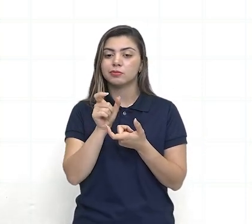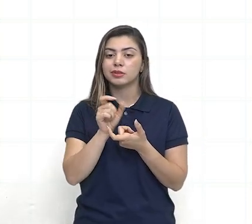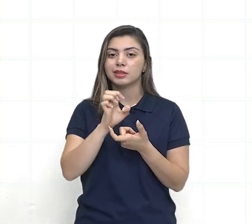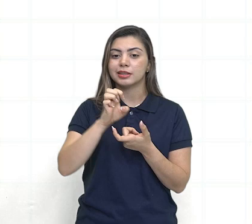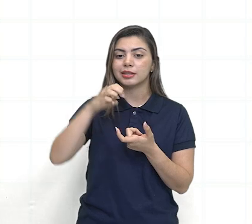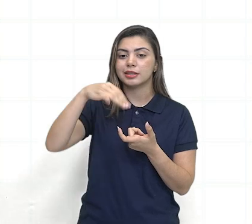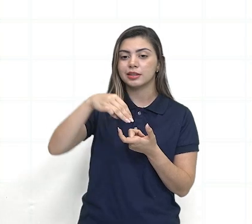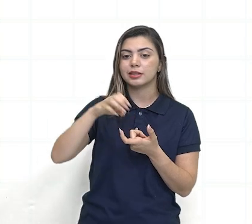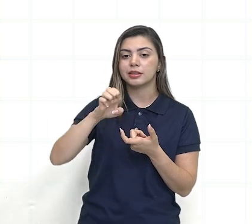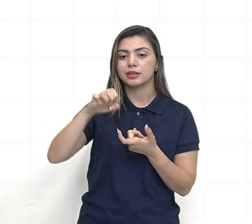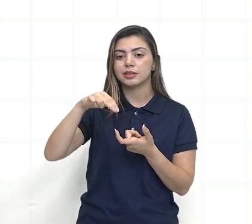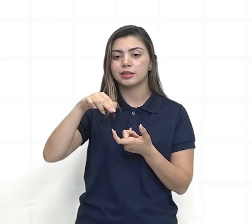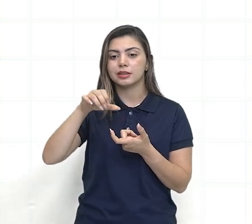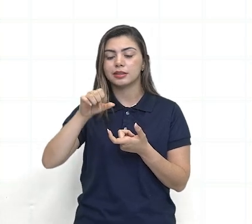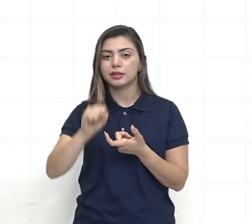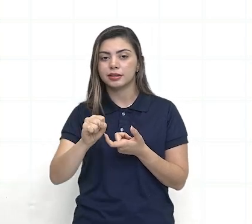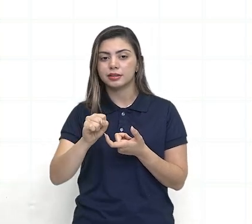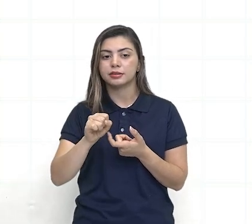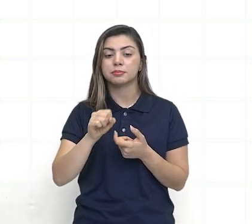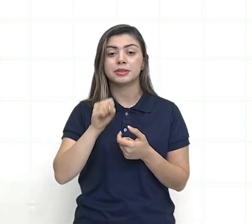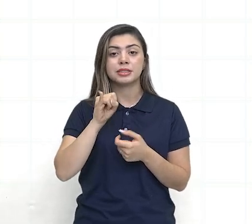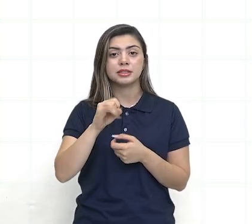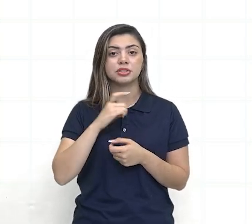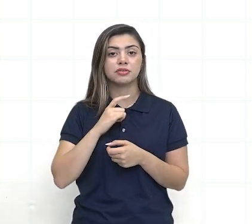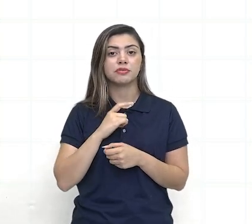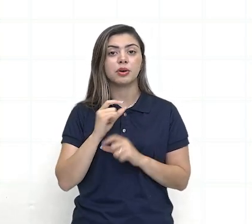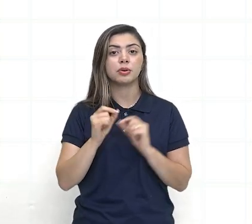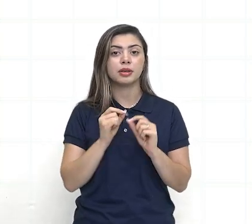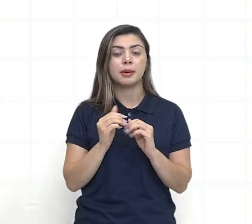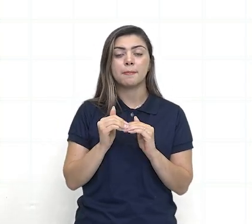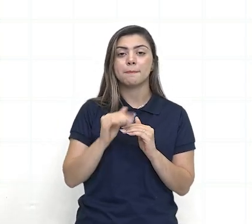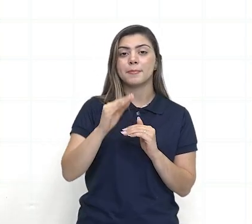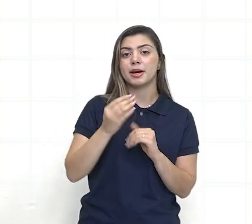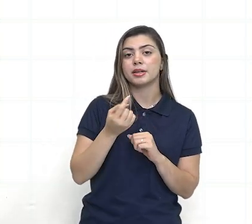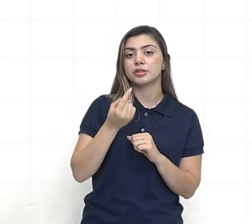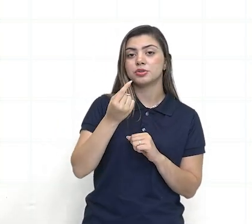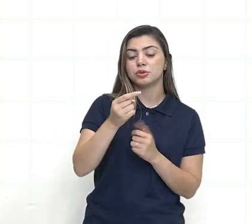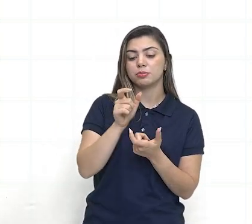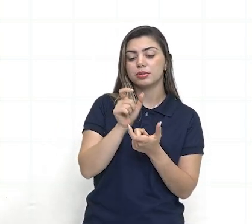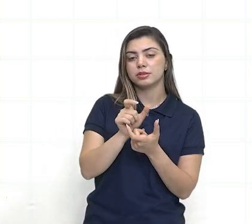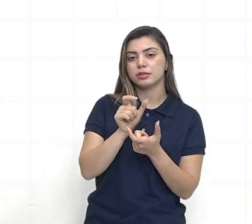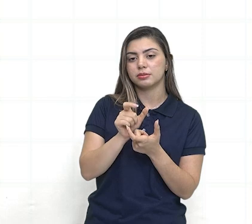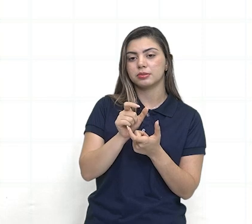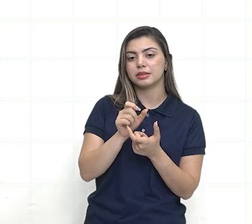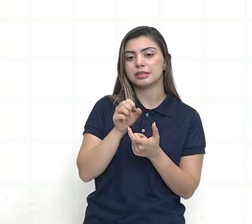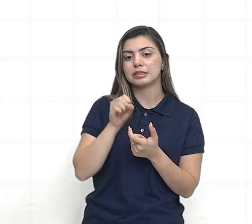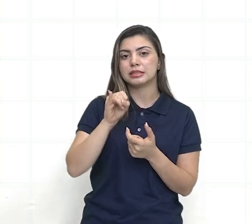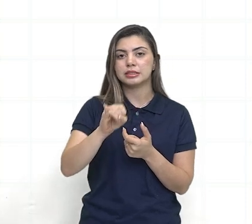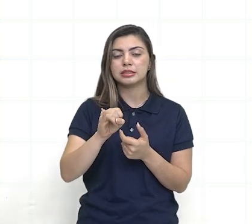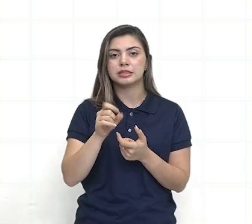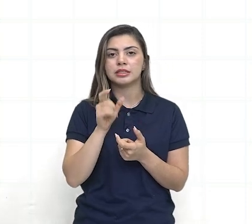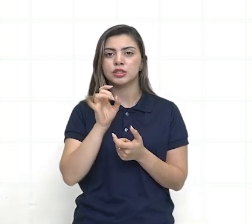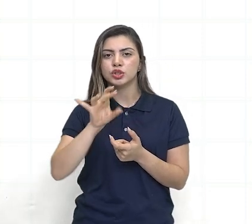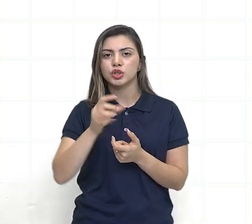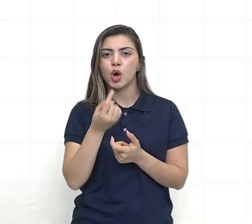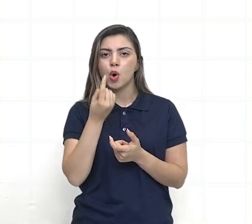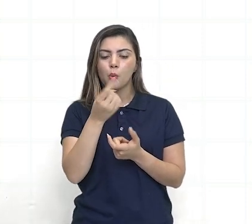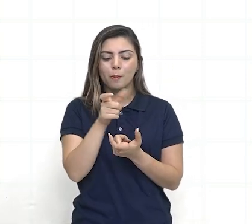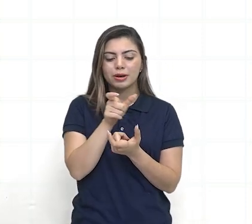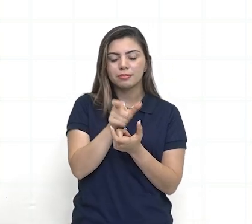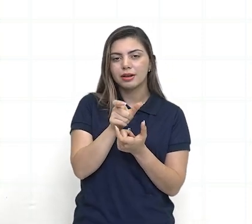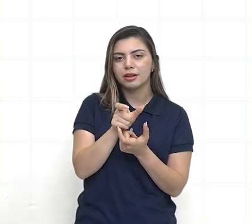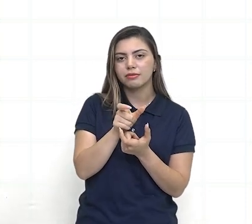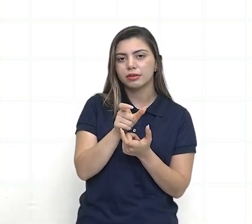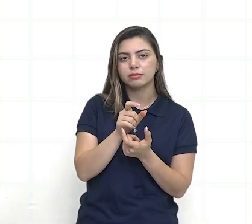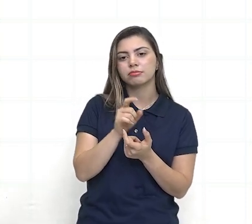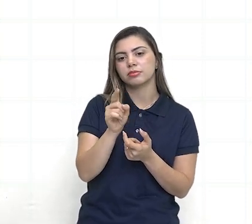terminadas em ens, se tiver mais de uma sílaba, note isso, hein? Se só tiver uma sílaba, não é acentuada, mas se tiver mais de uma